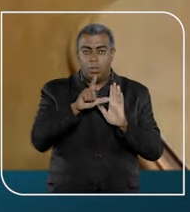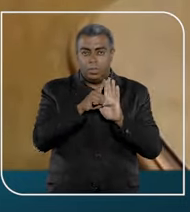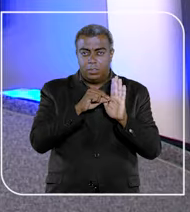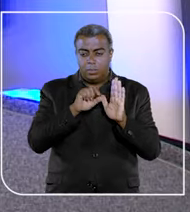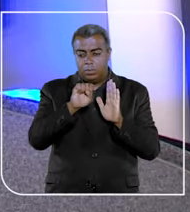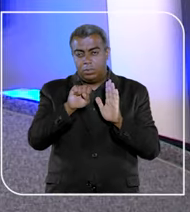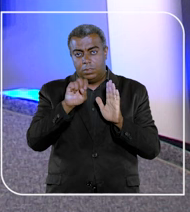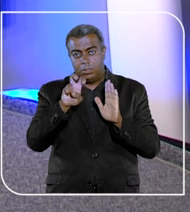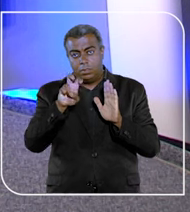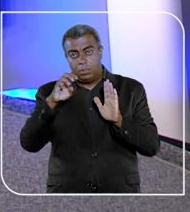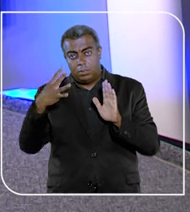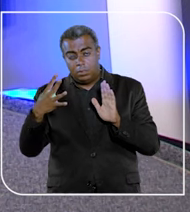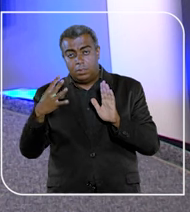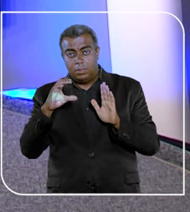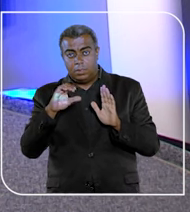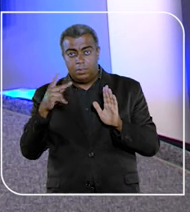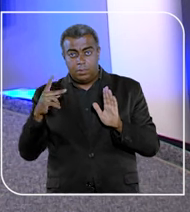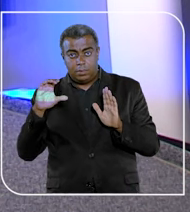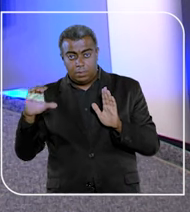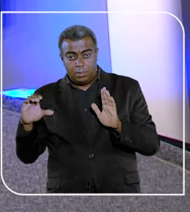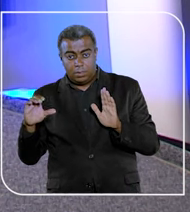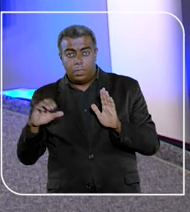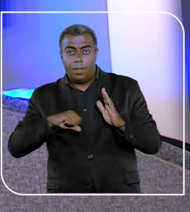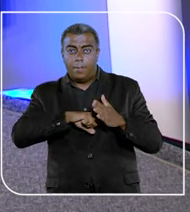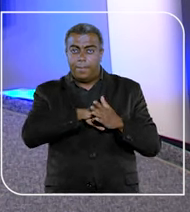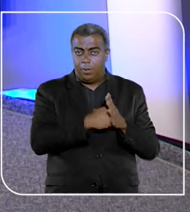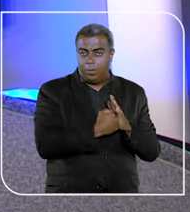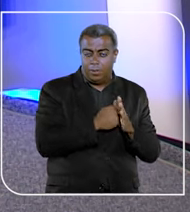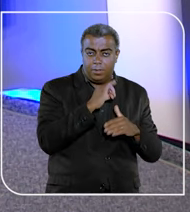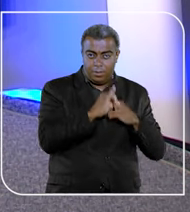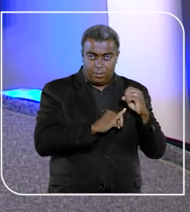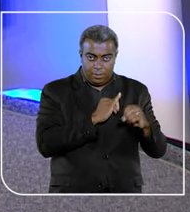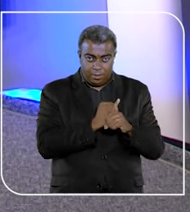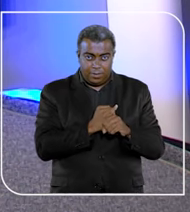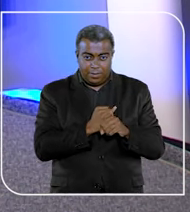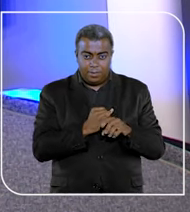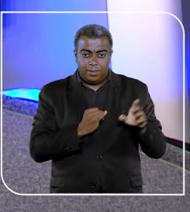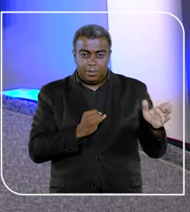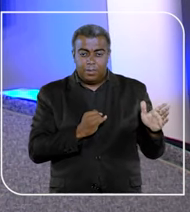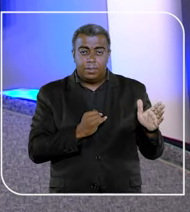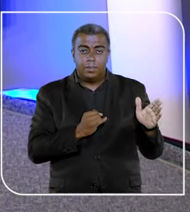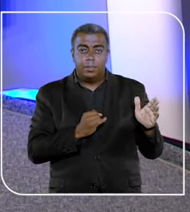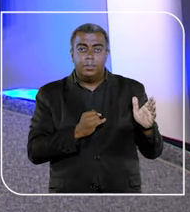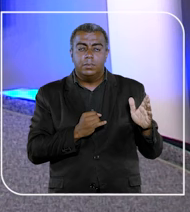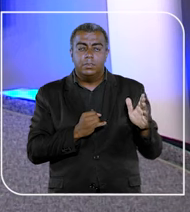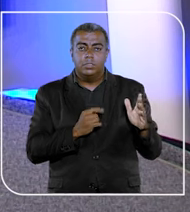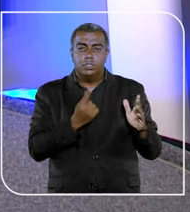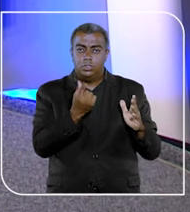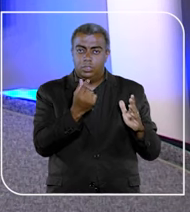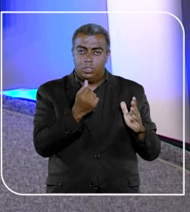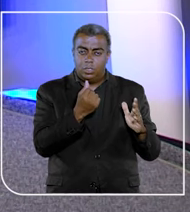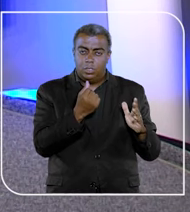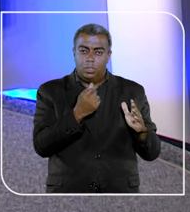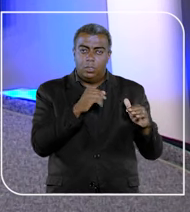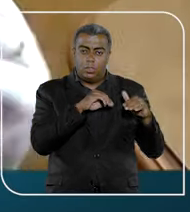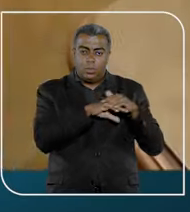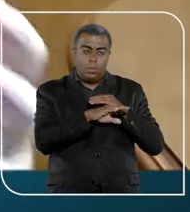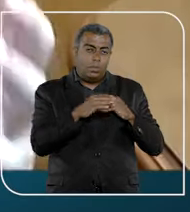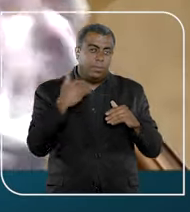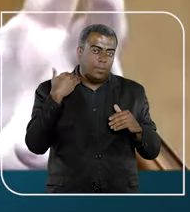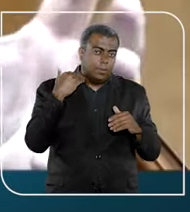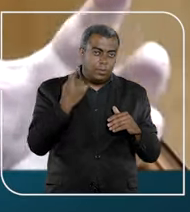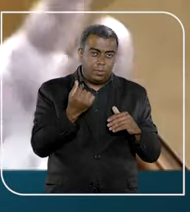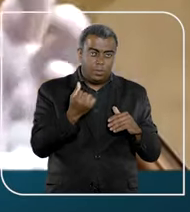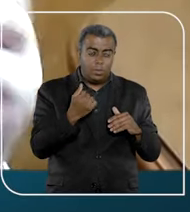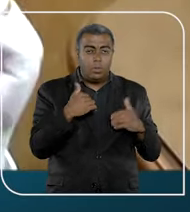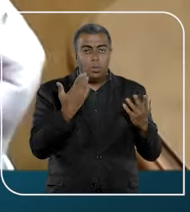petição, porque o artigo 854 do CPC, que trata do bloqueio online, né, da